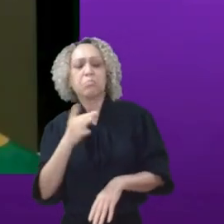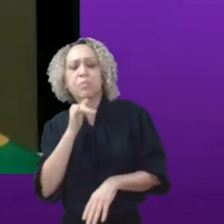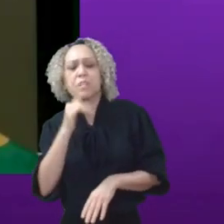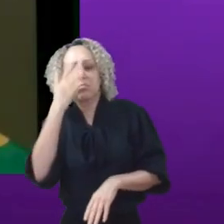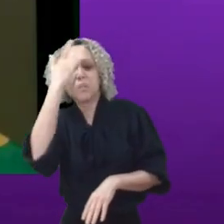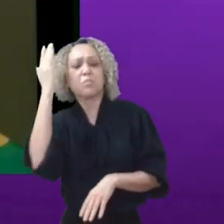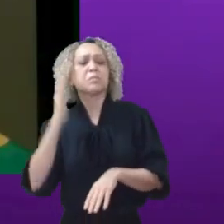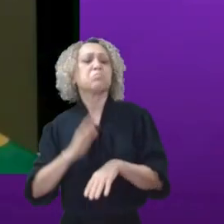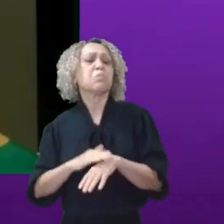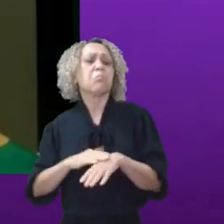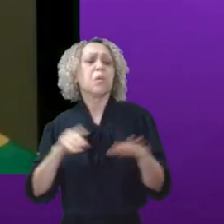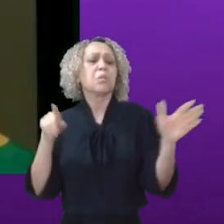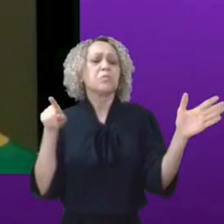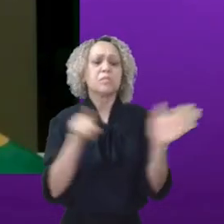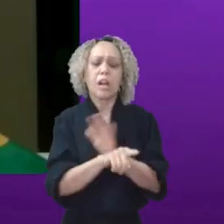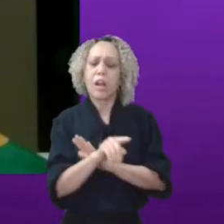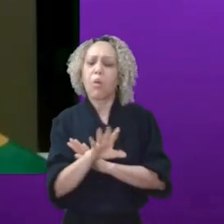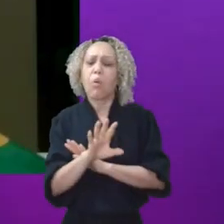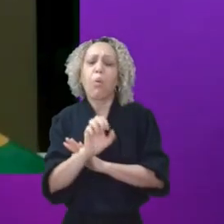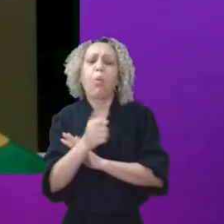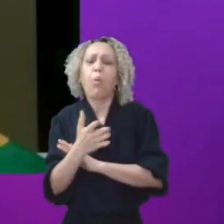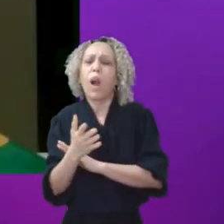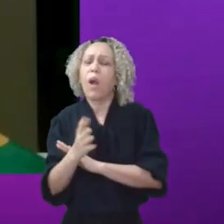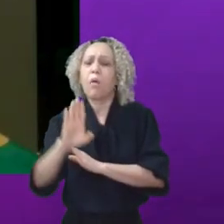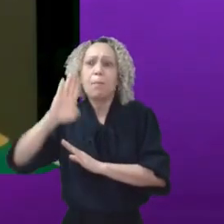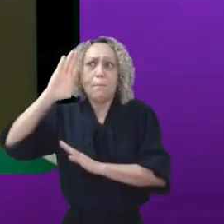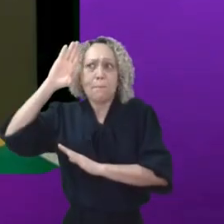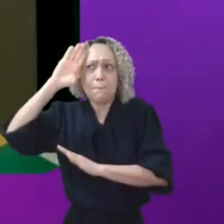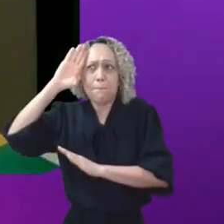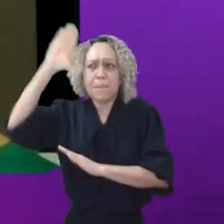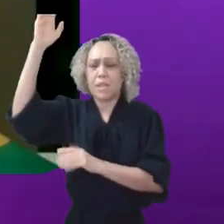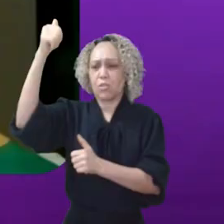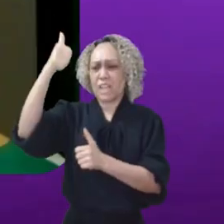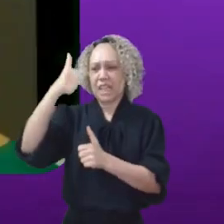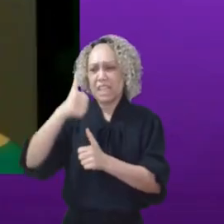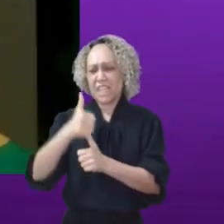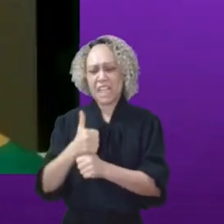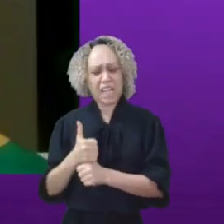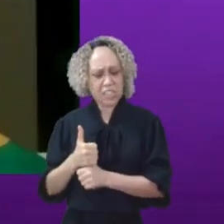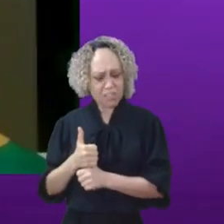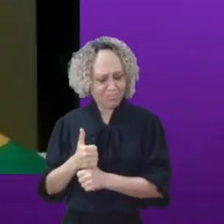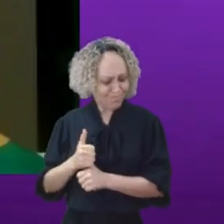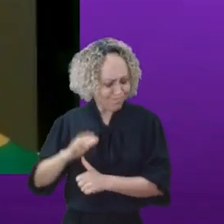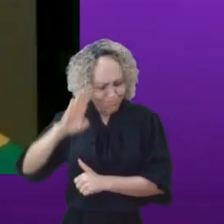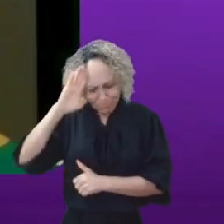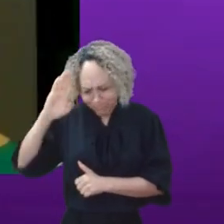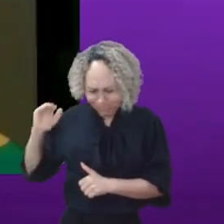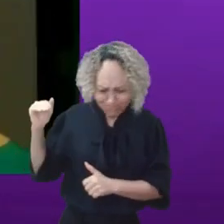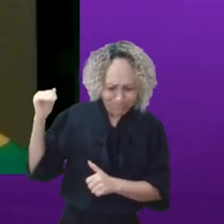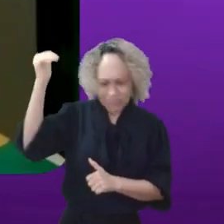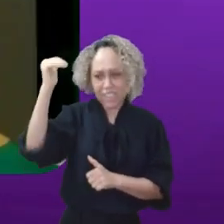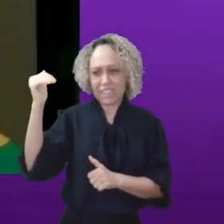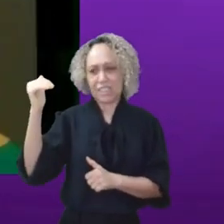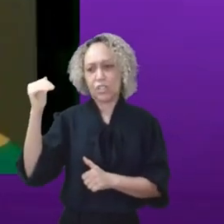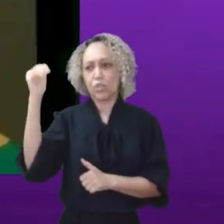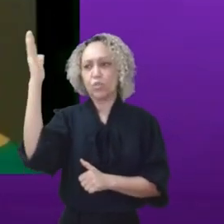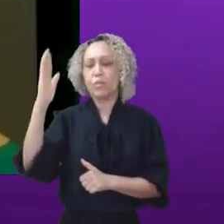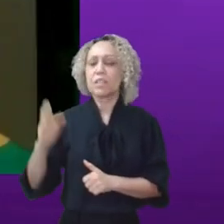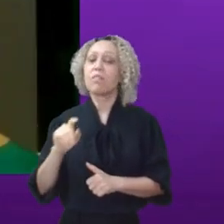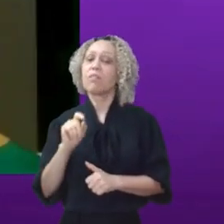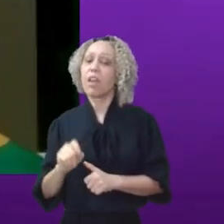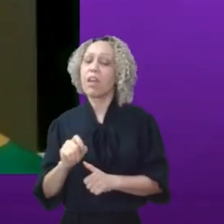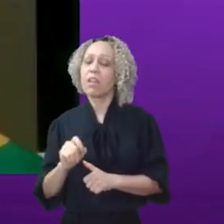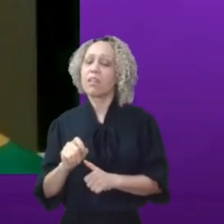a prioridade do Brasil, a Constituição nos diz que a prioridade absoluta é a criança e o